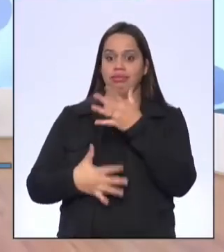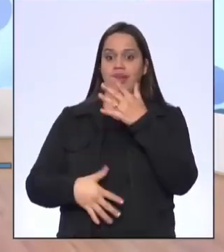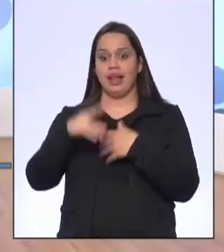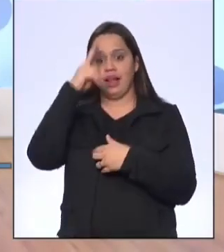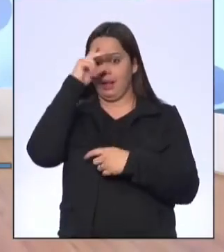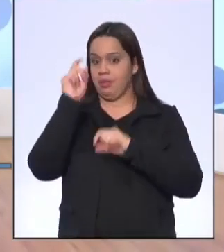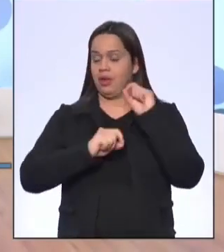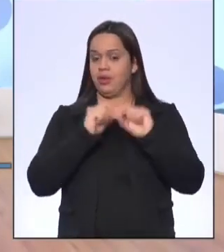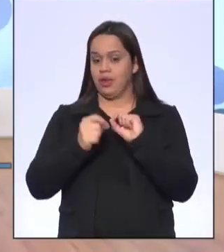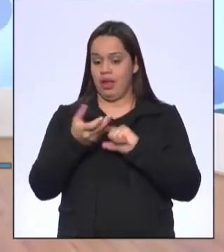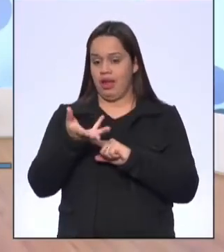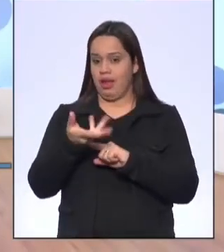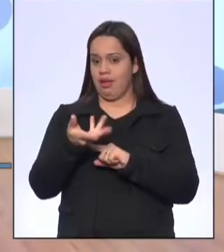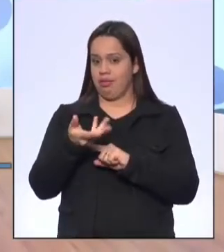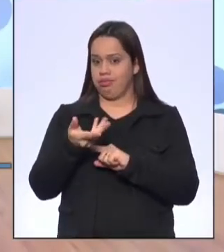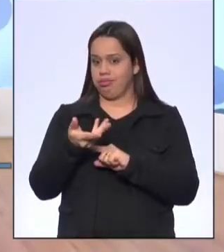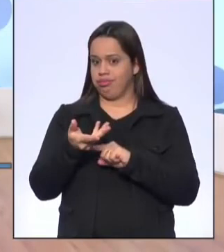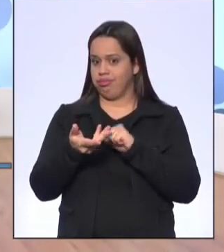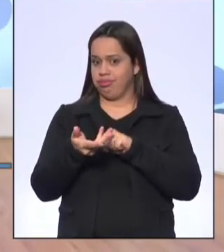que velocidade não combina